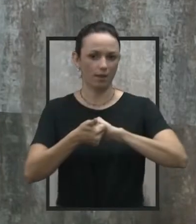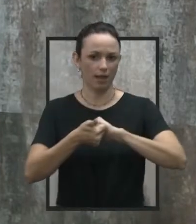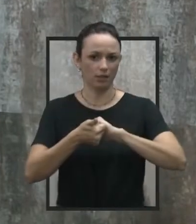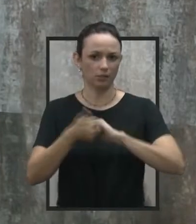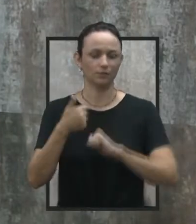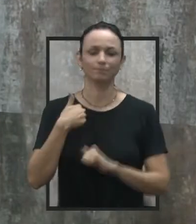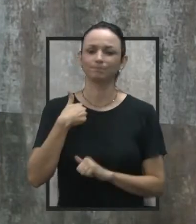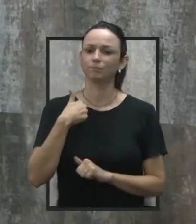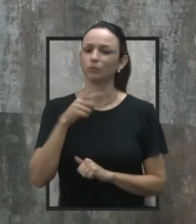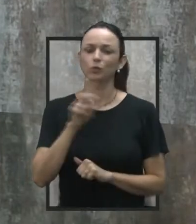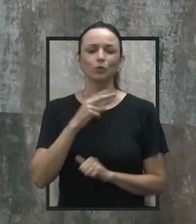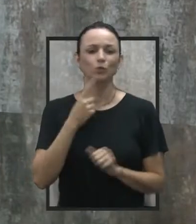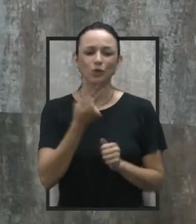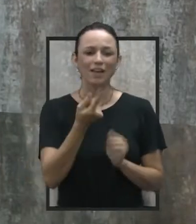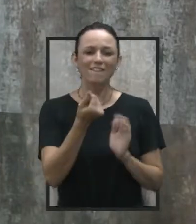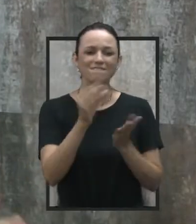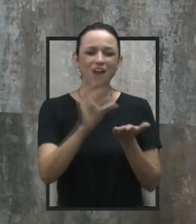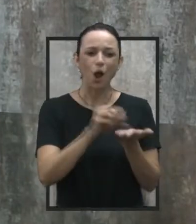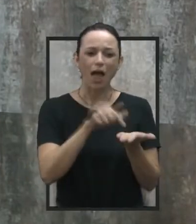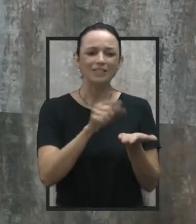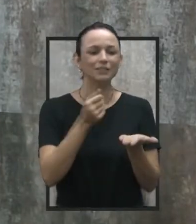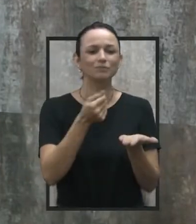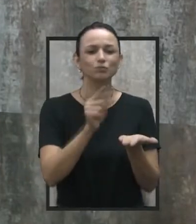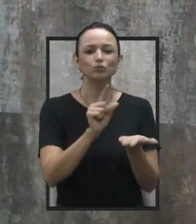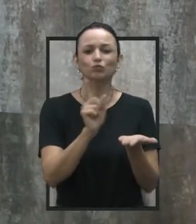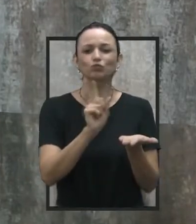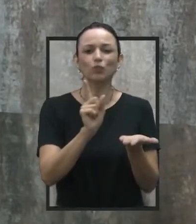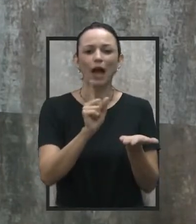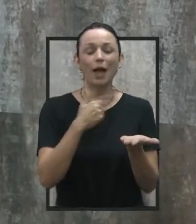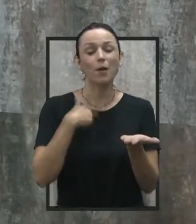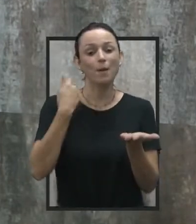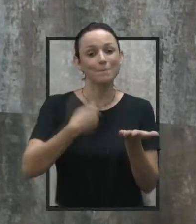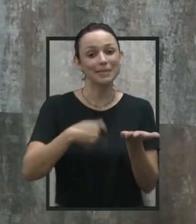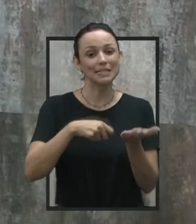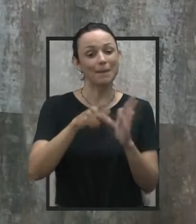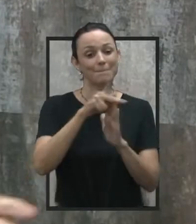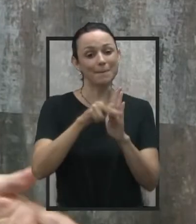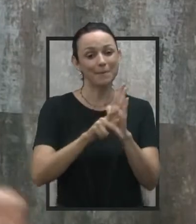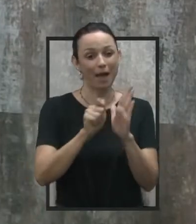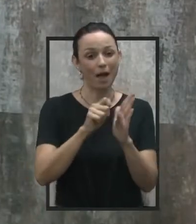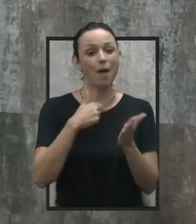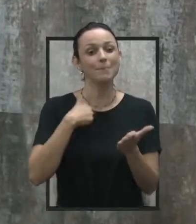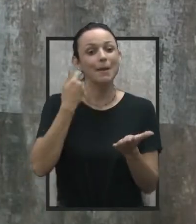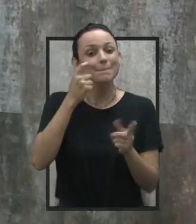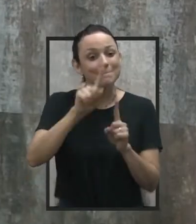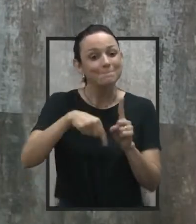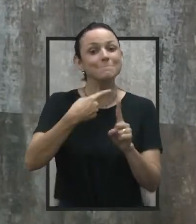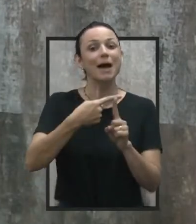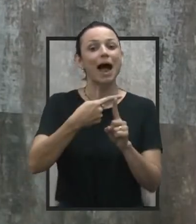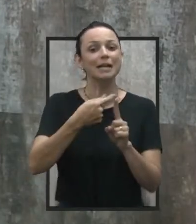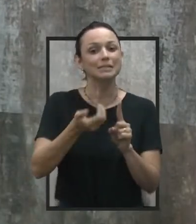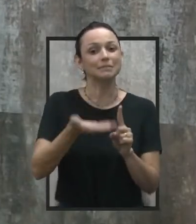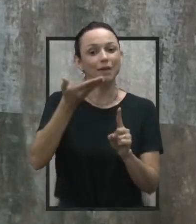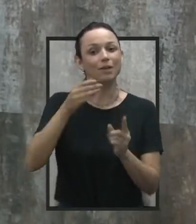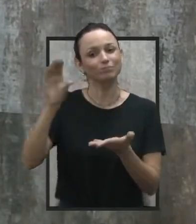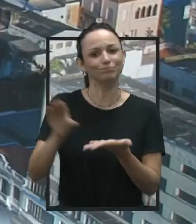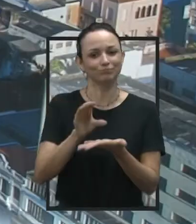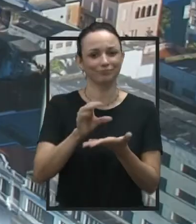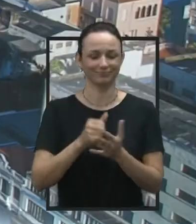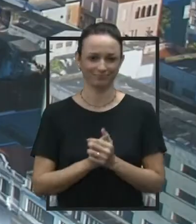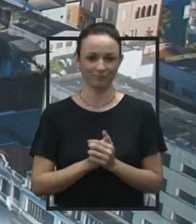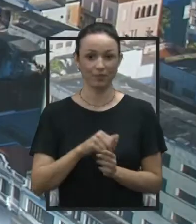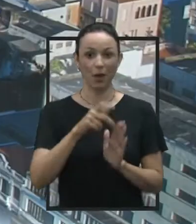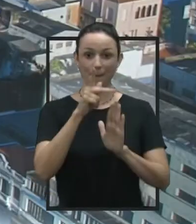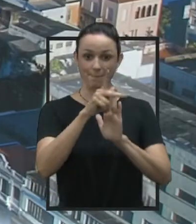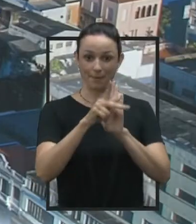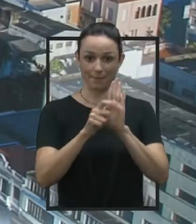eu não consigo utilizar só a quantidade de dinheiro que está ali prevista no PPA. Então, eu poderia ter uma emenda para aumentar esse valor. Como